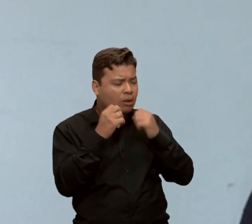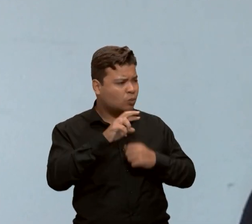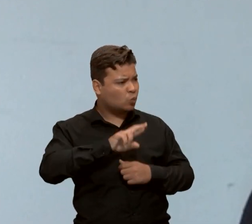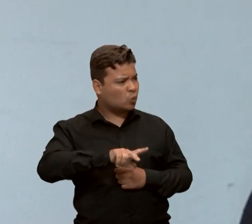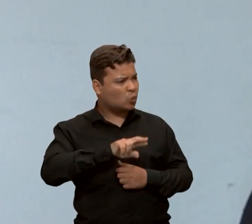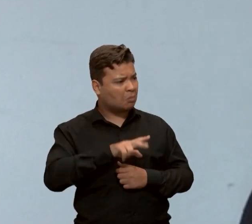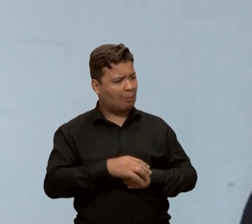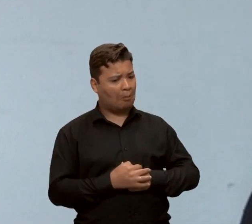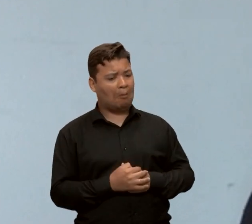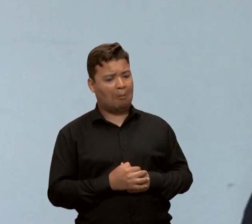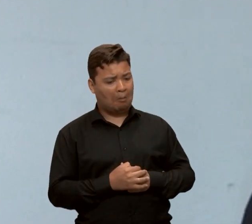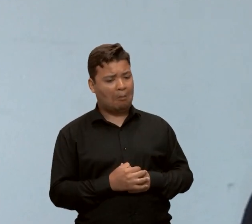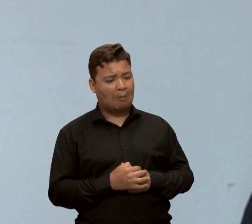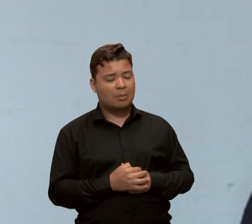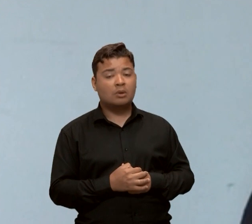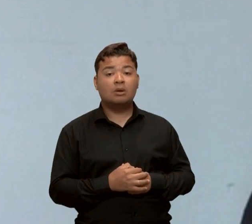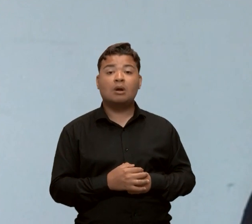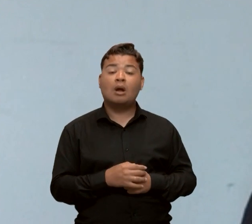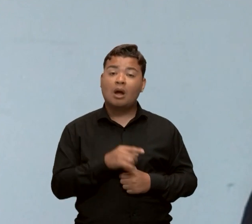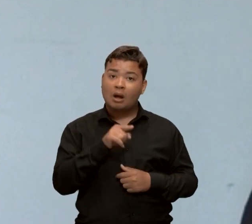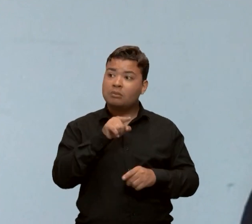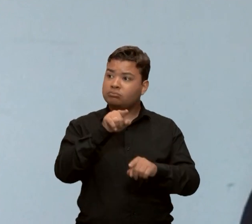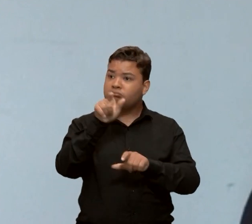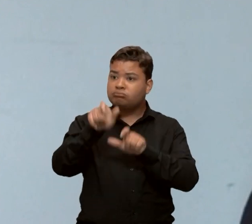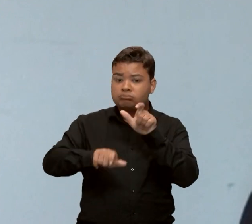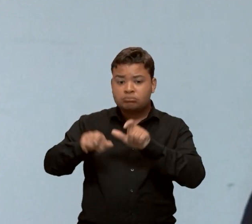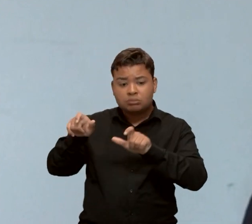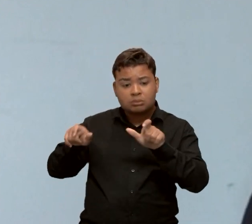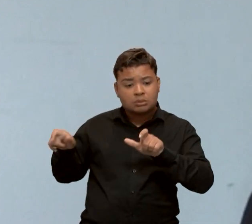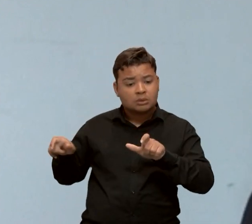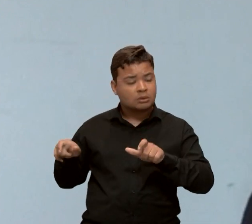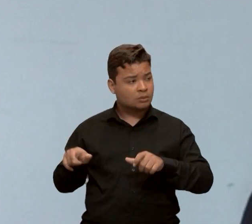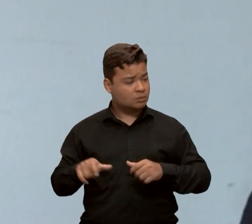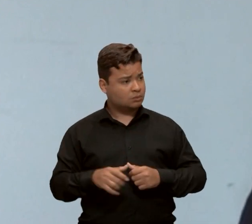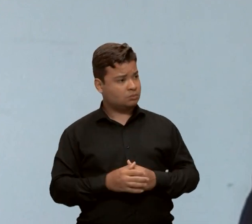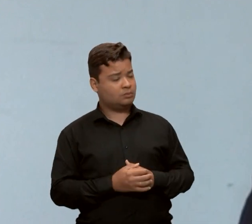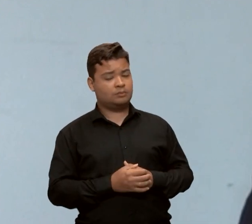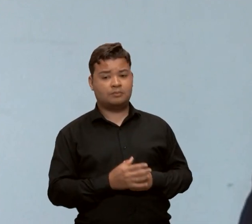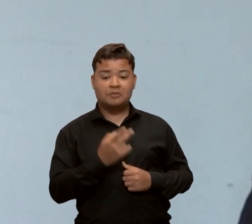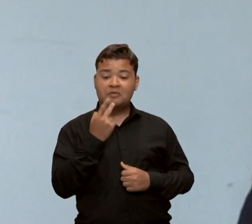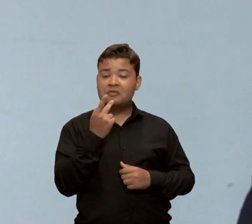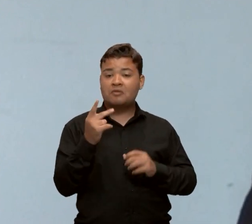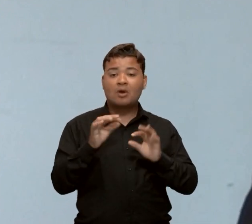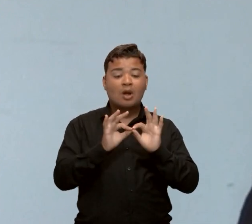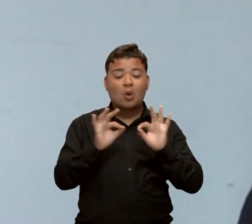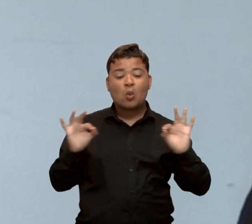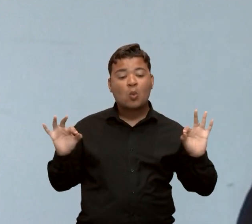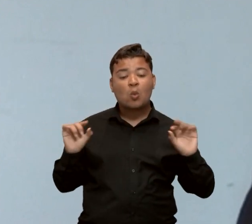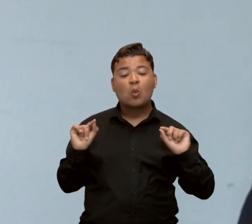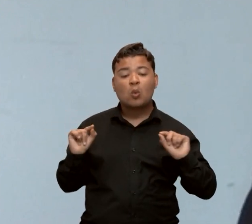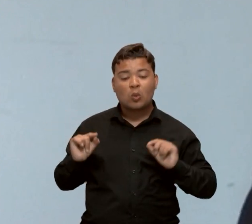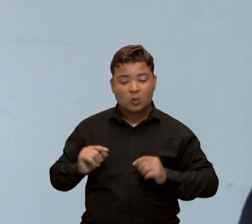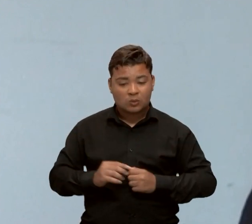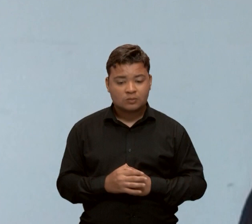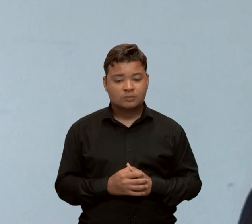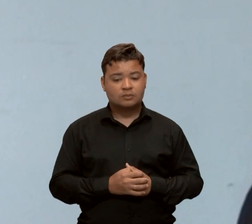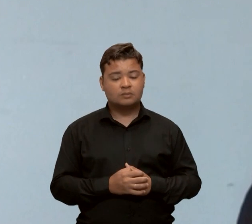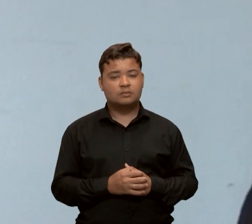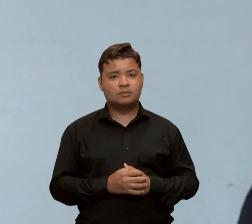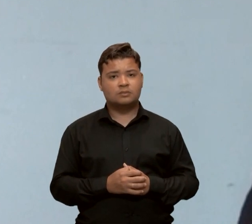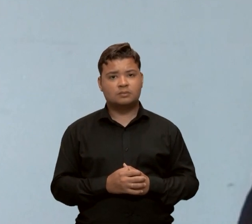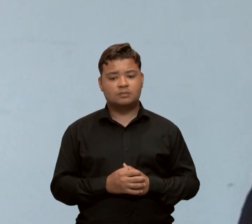ela é surpreendida, né, por muitos com aquela frase bem assim,